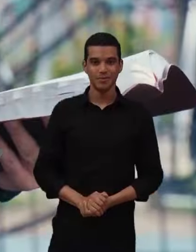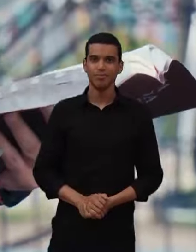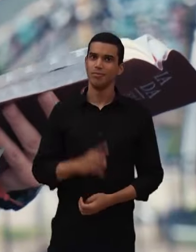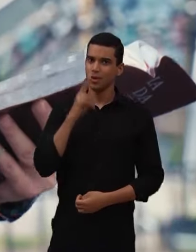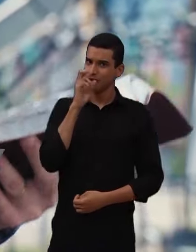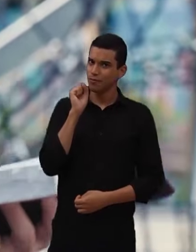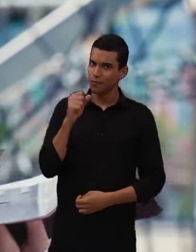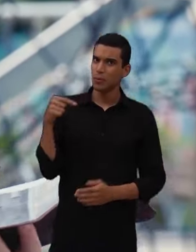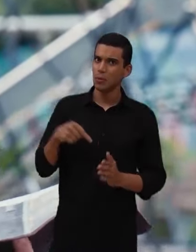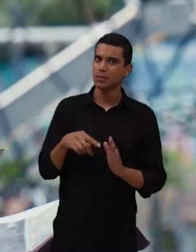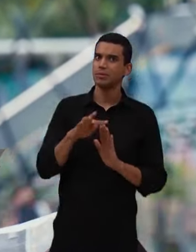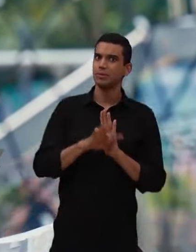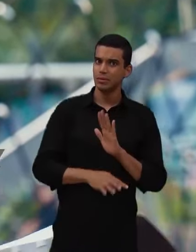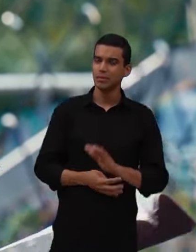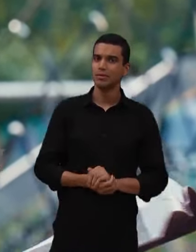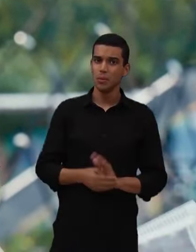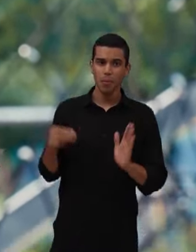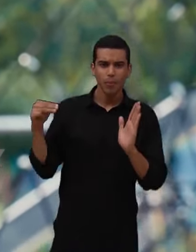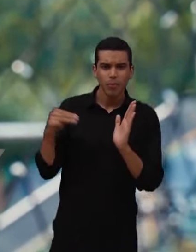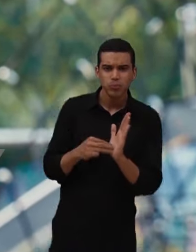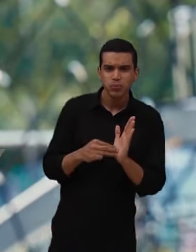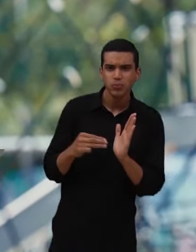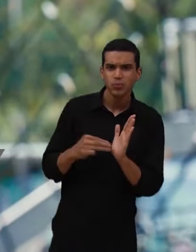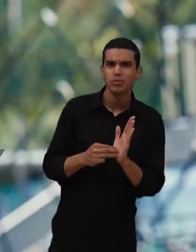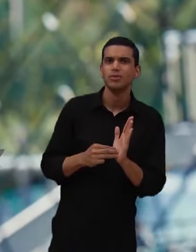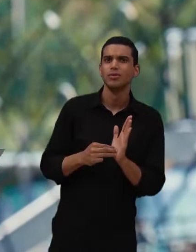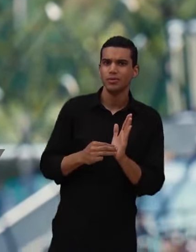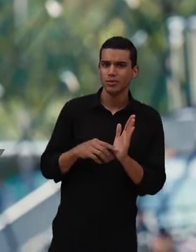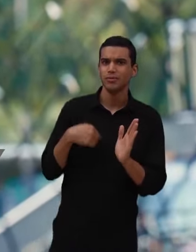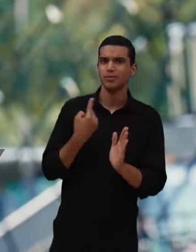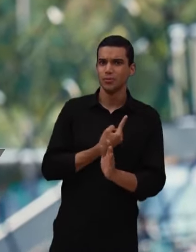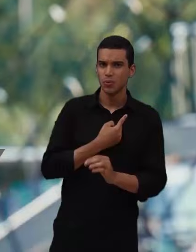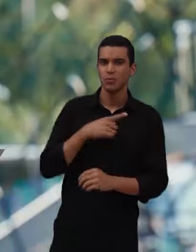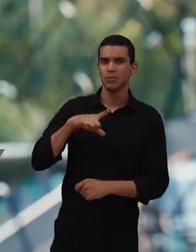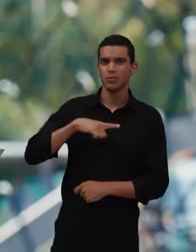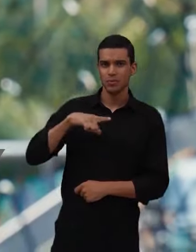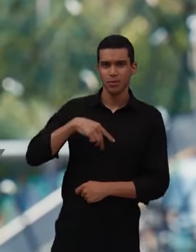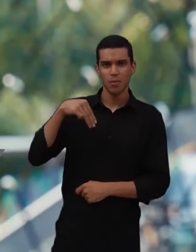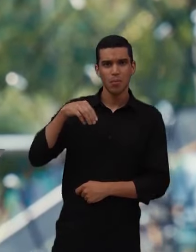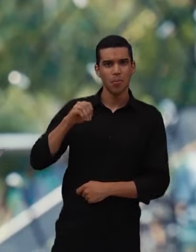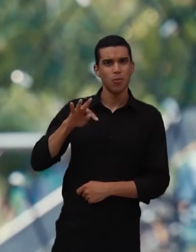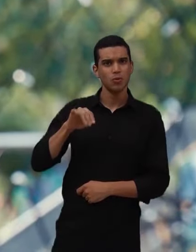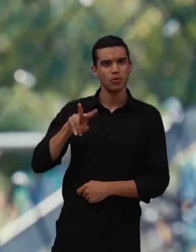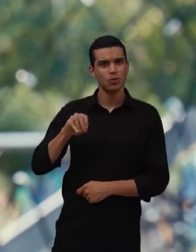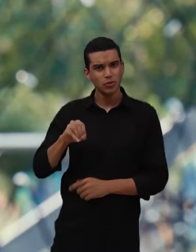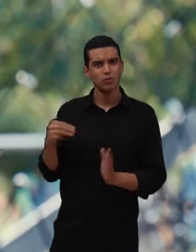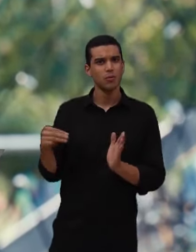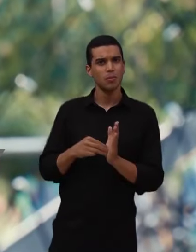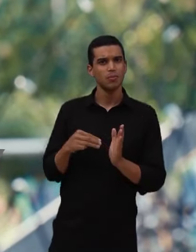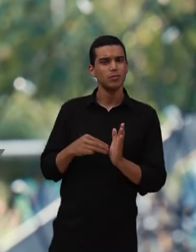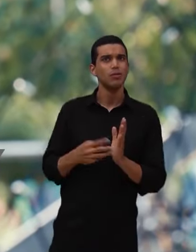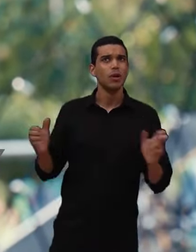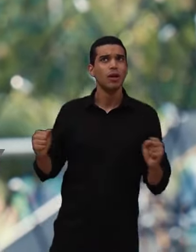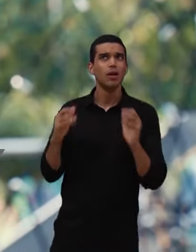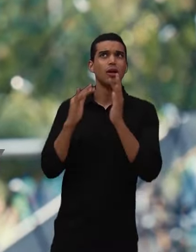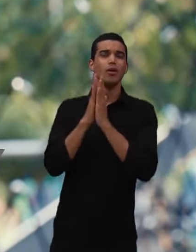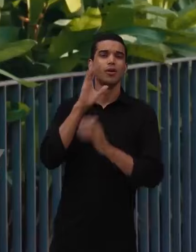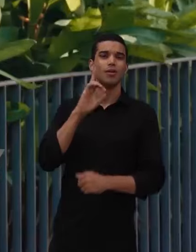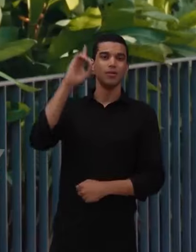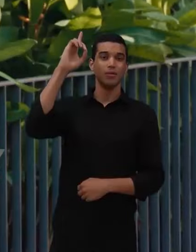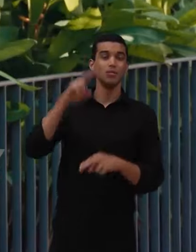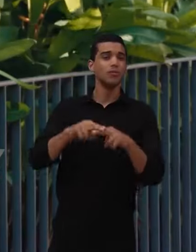expressão muito forte, razão, e que traz o sobrenatural. Algo de